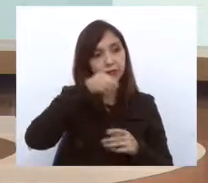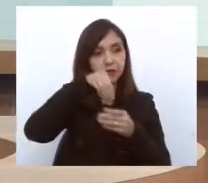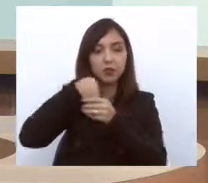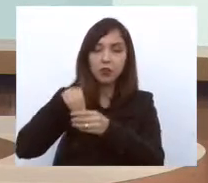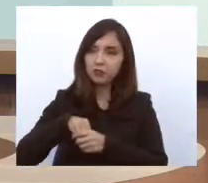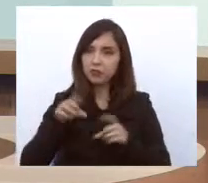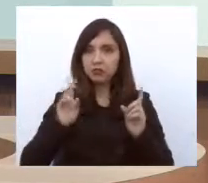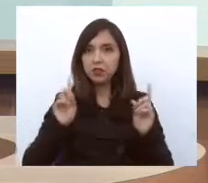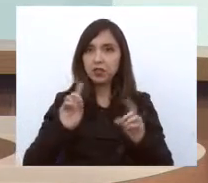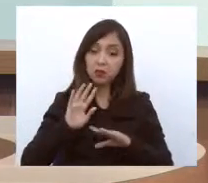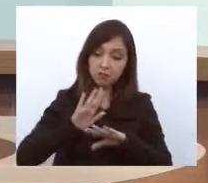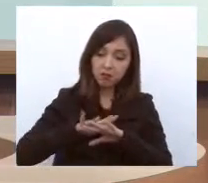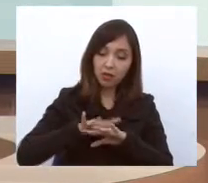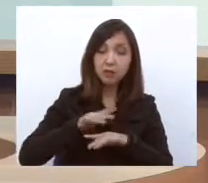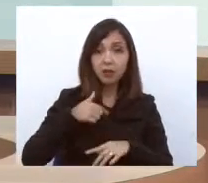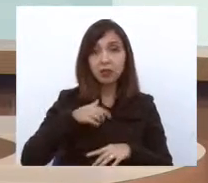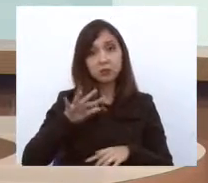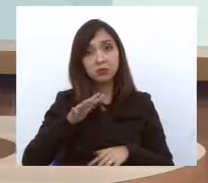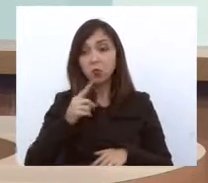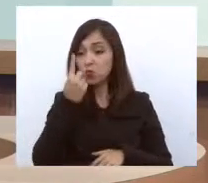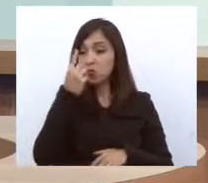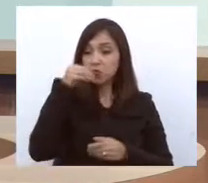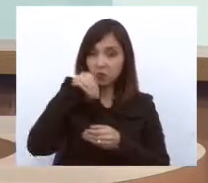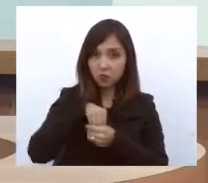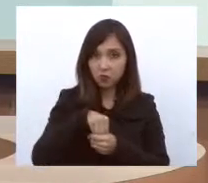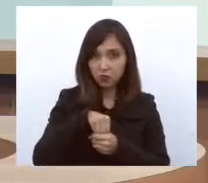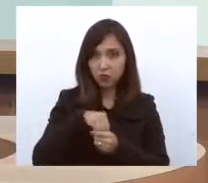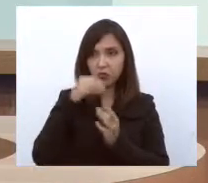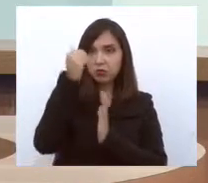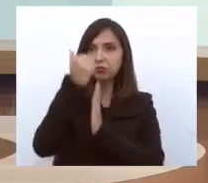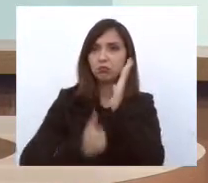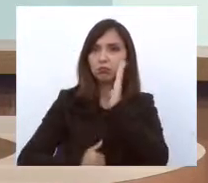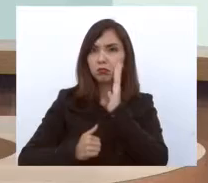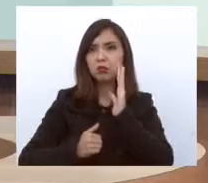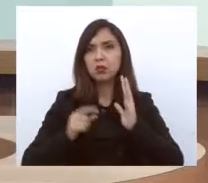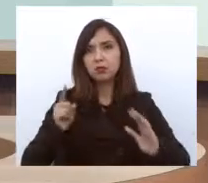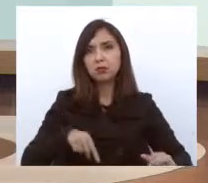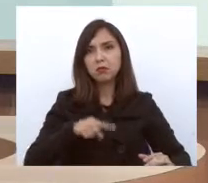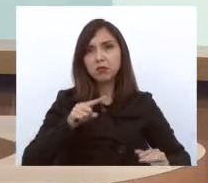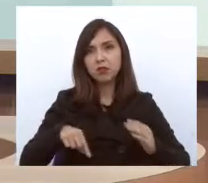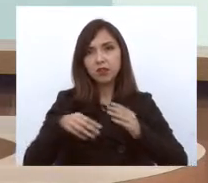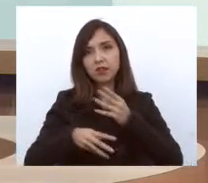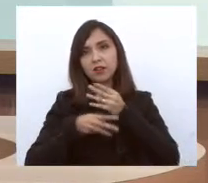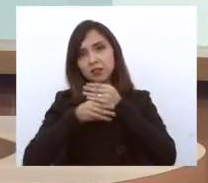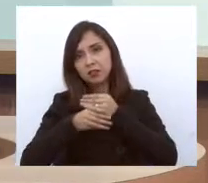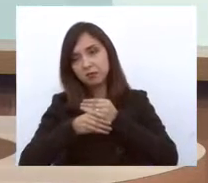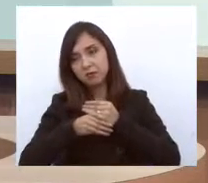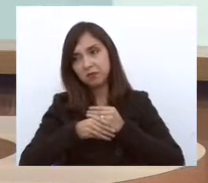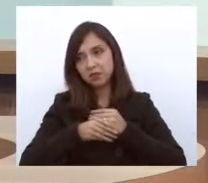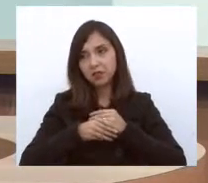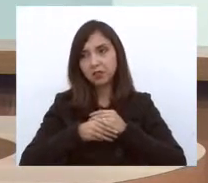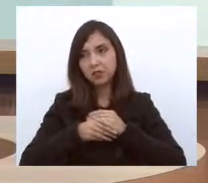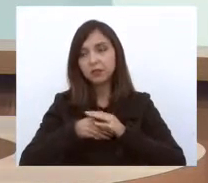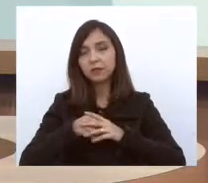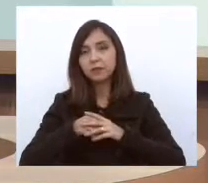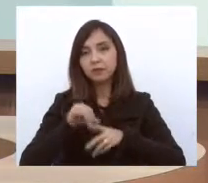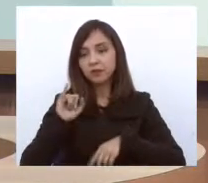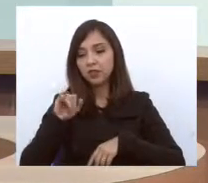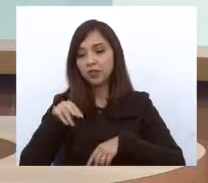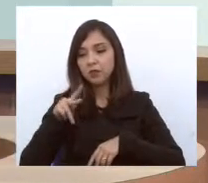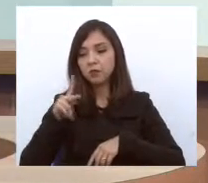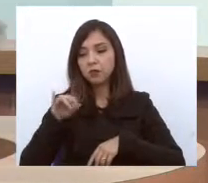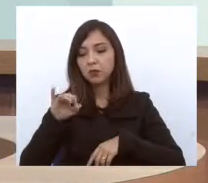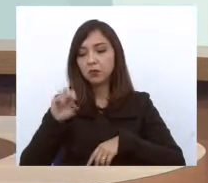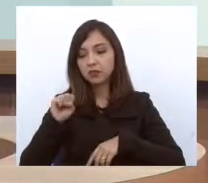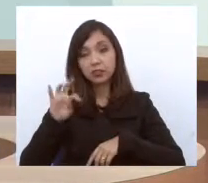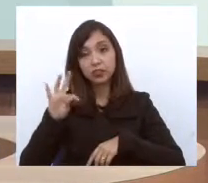a matemática, meu um voto derrubou a emenda impositiva. Mas